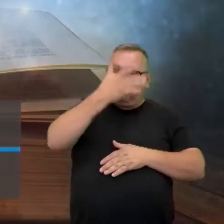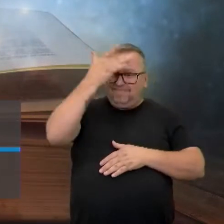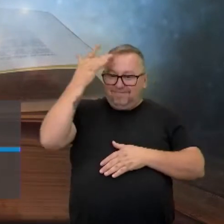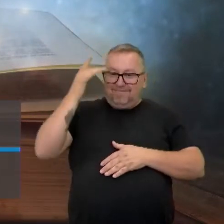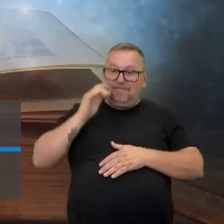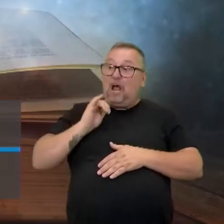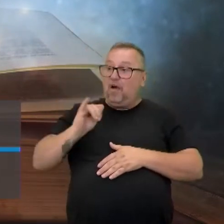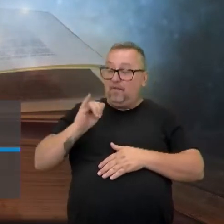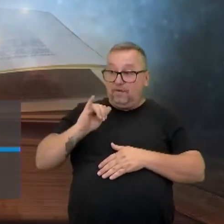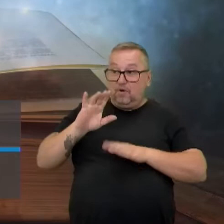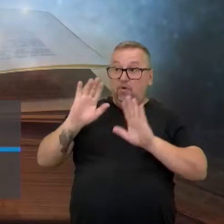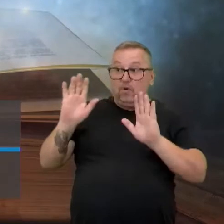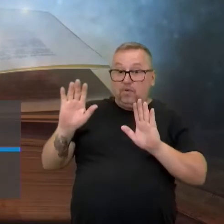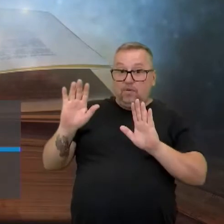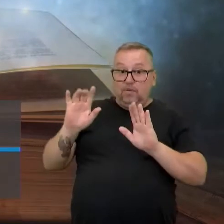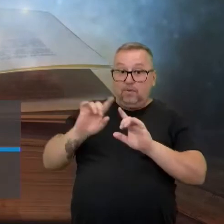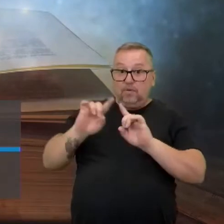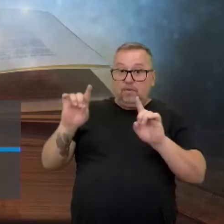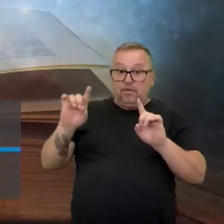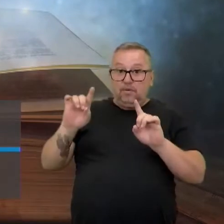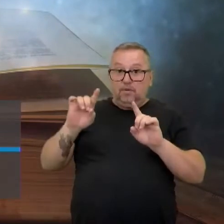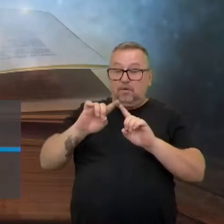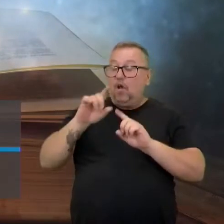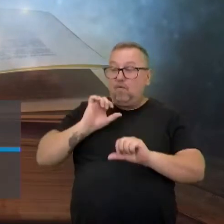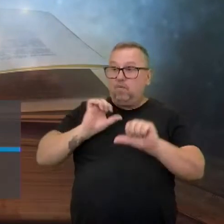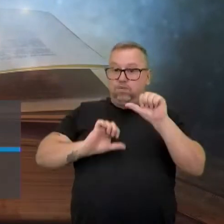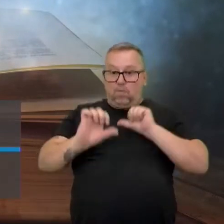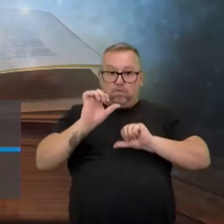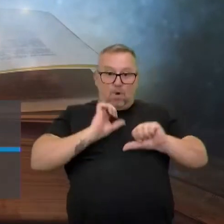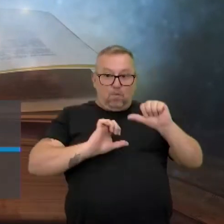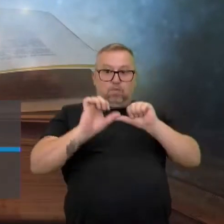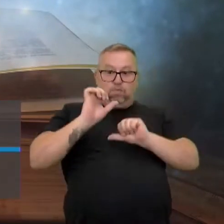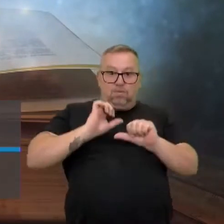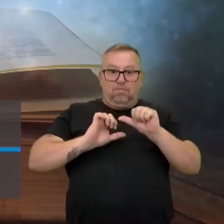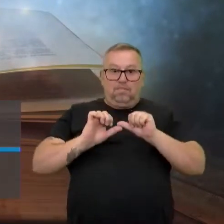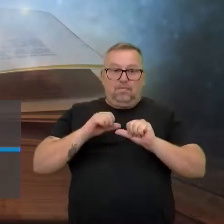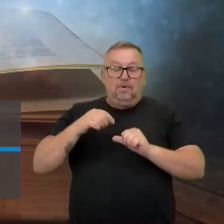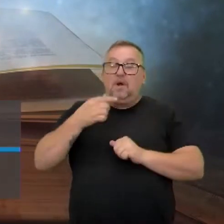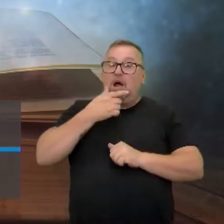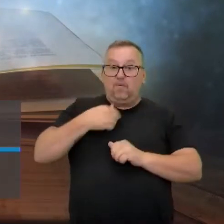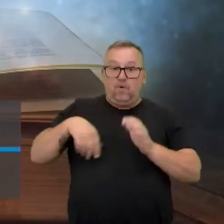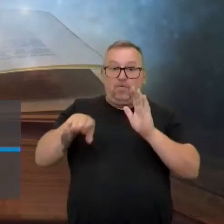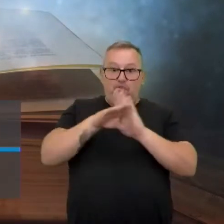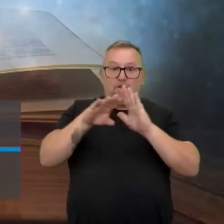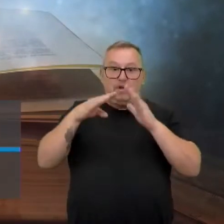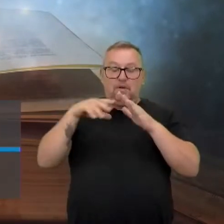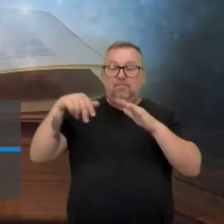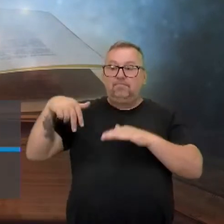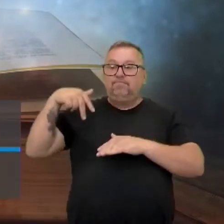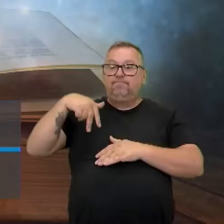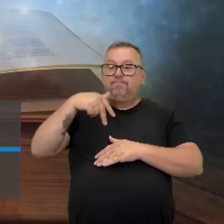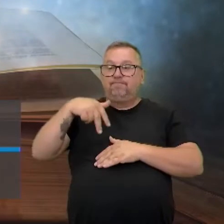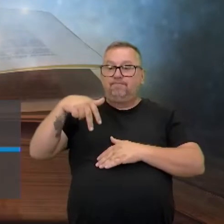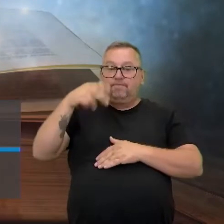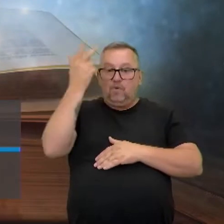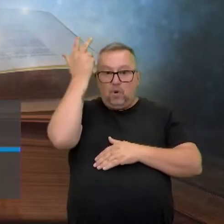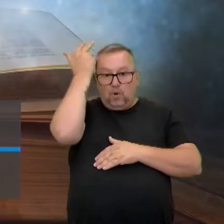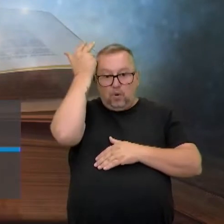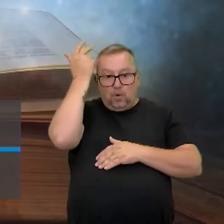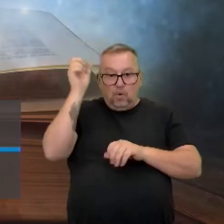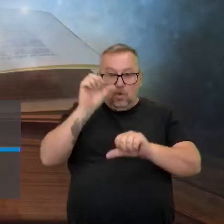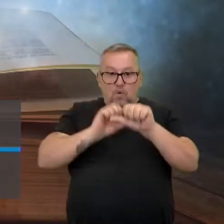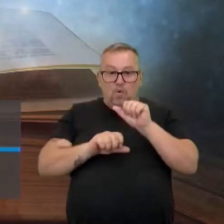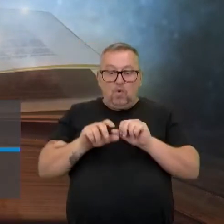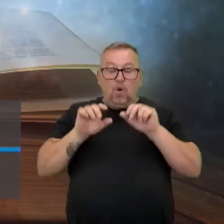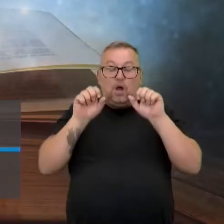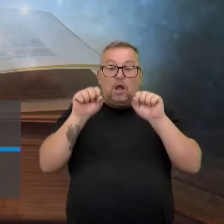pro cara, olha, eu não sou coelhinho não, me transforme. Ele vai se transformando, até que um dia esse cara chega em casa e tá o coelhinho transformado em canguru,